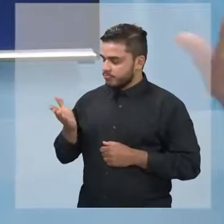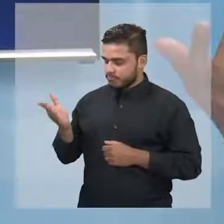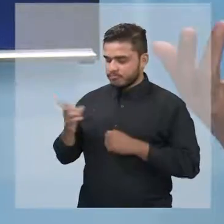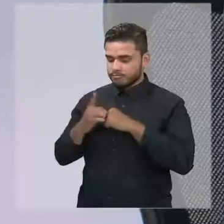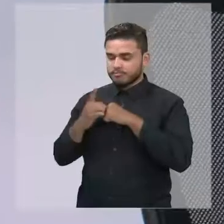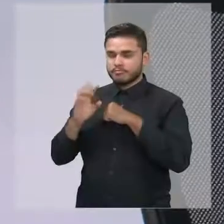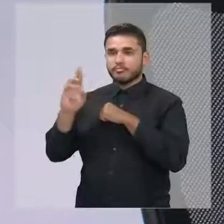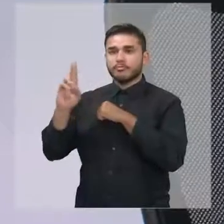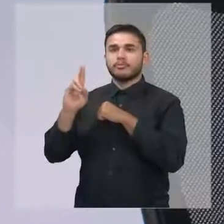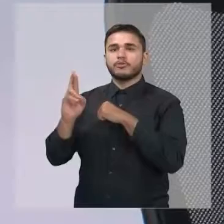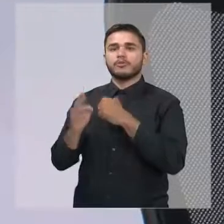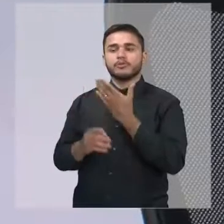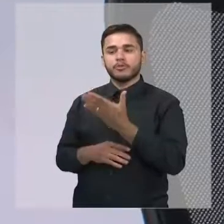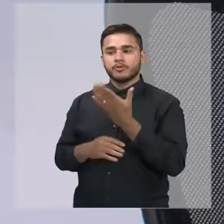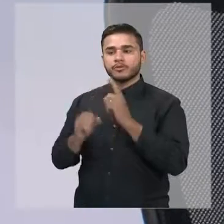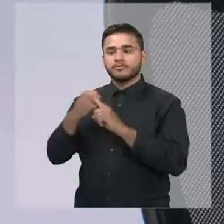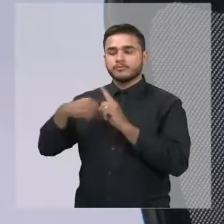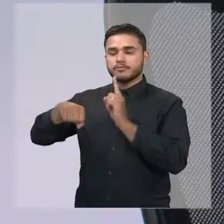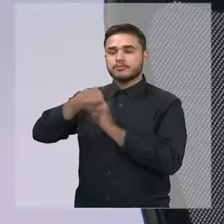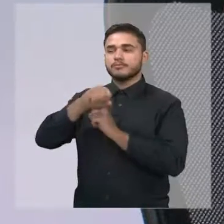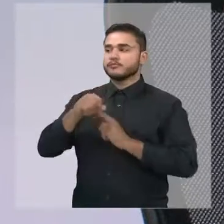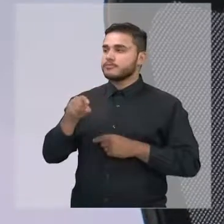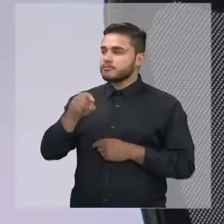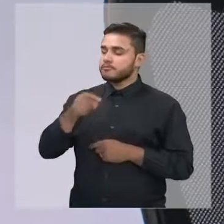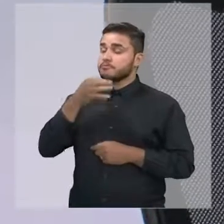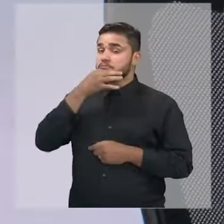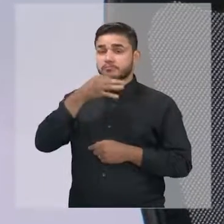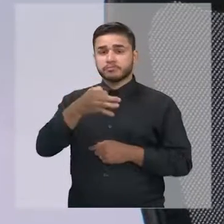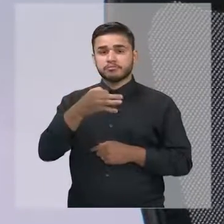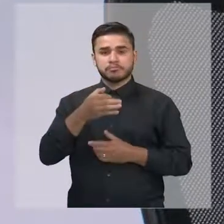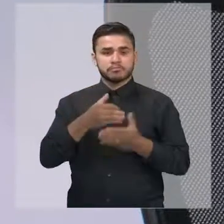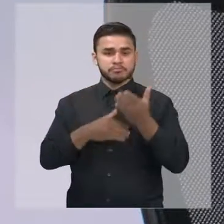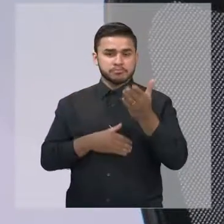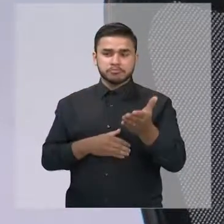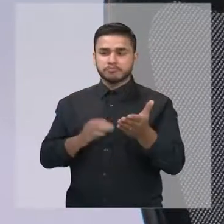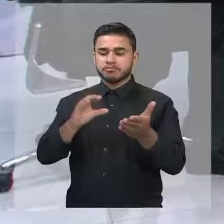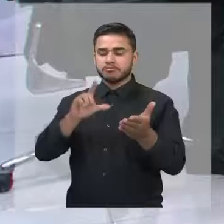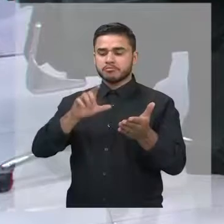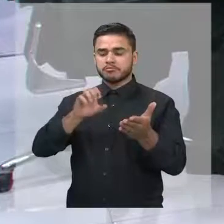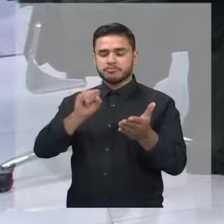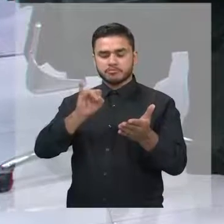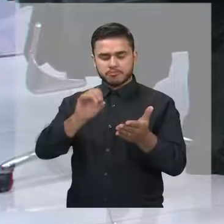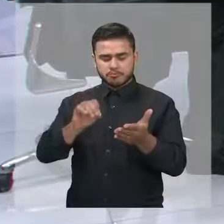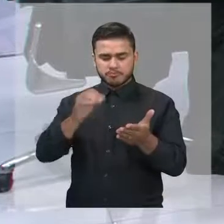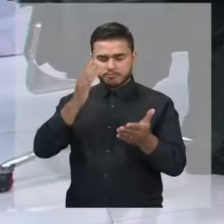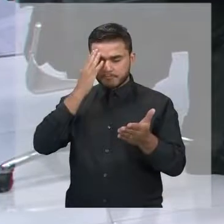entendimento sociológico, o que declaração como essa